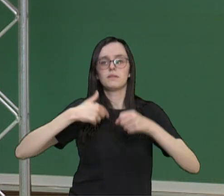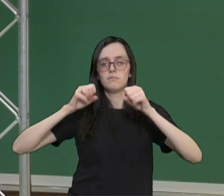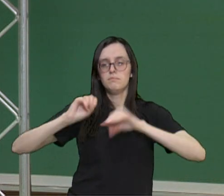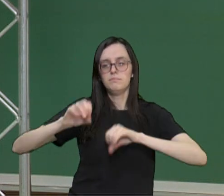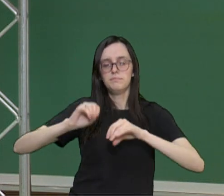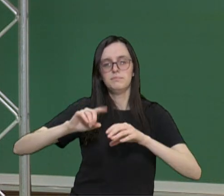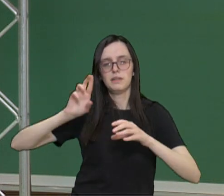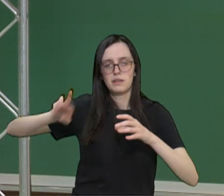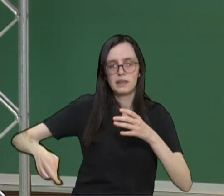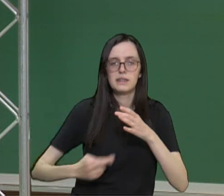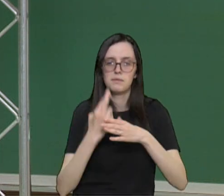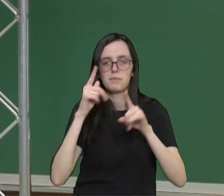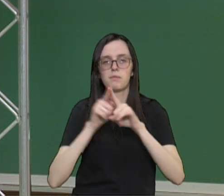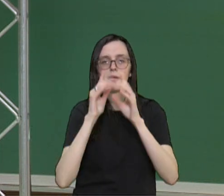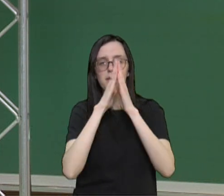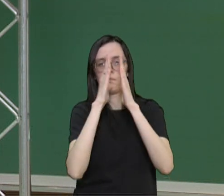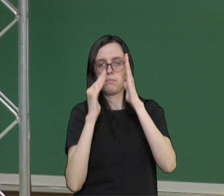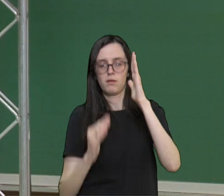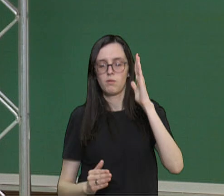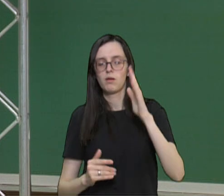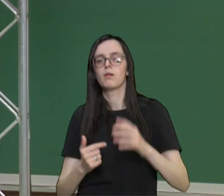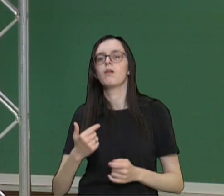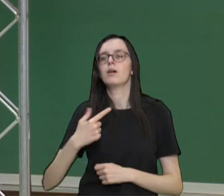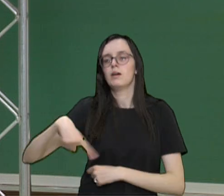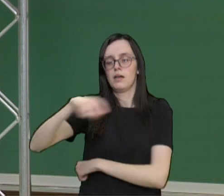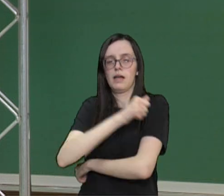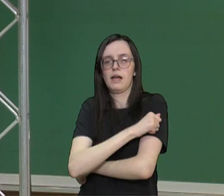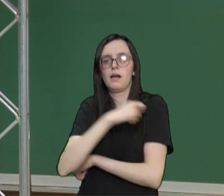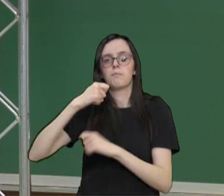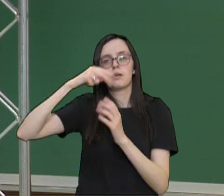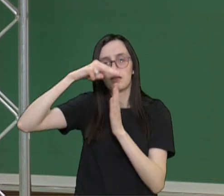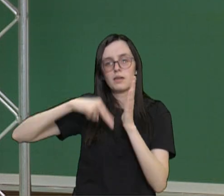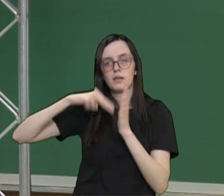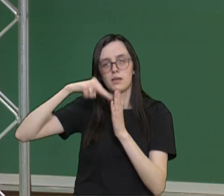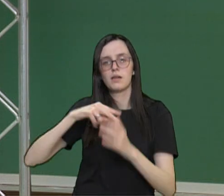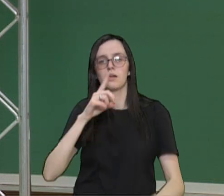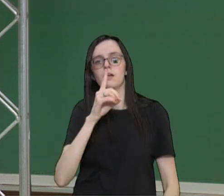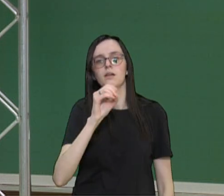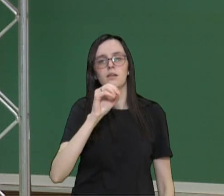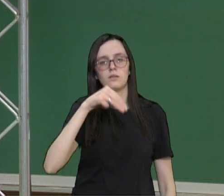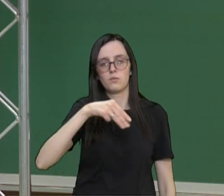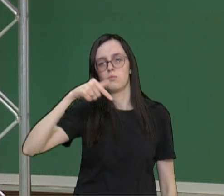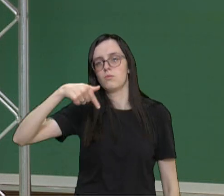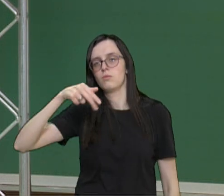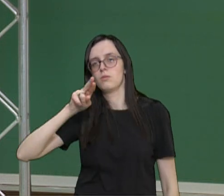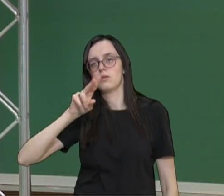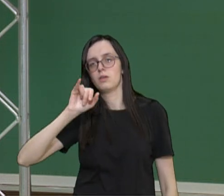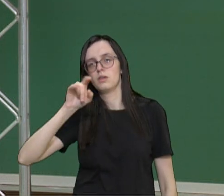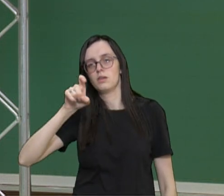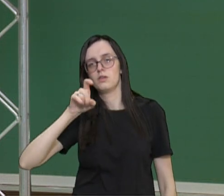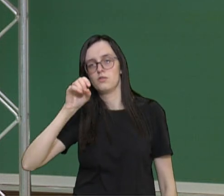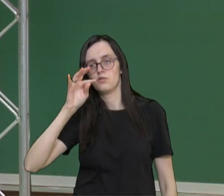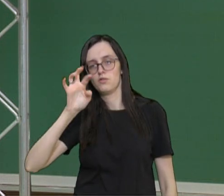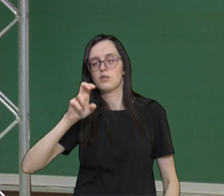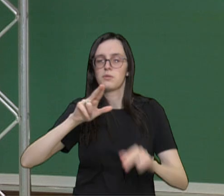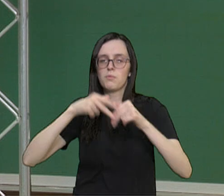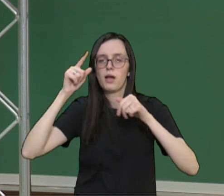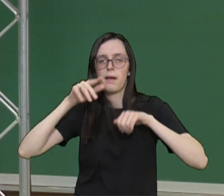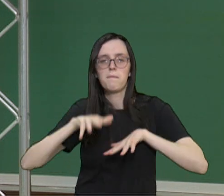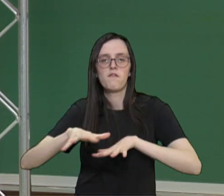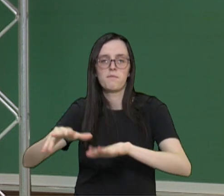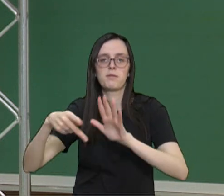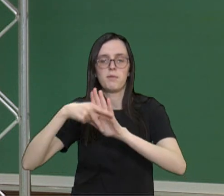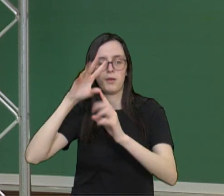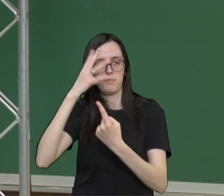e Barroco, meus alunos eles têm que ler Don Quixote, por causa das características do movimento